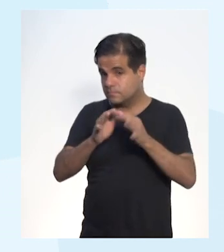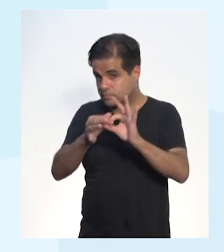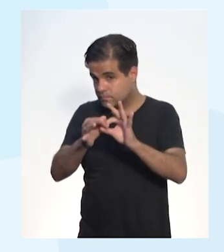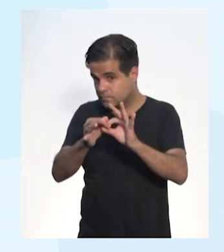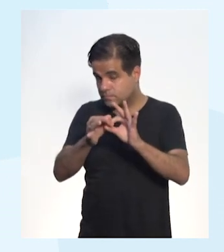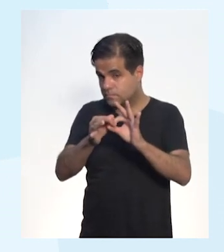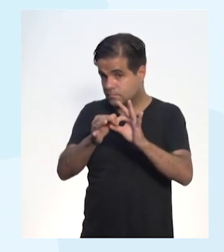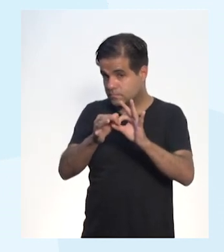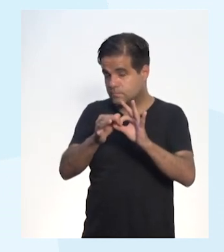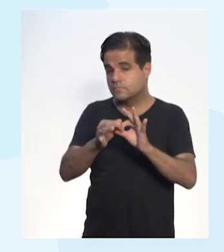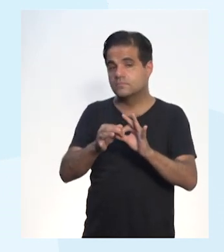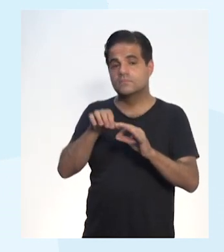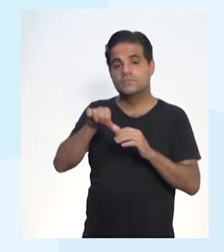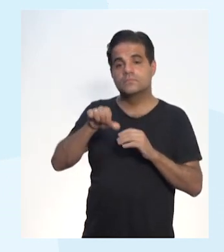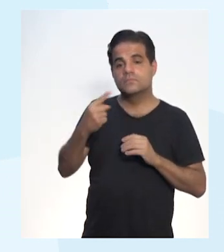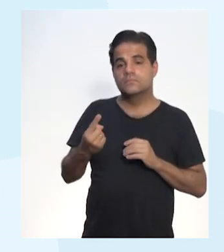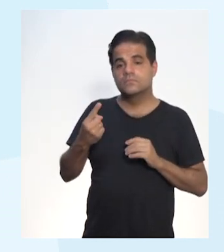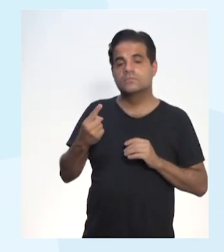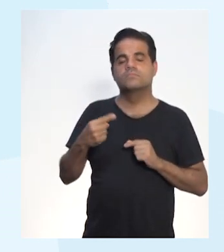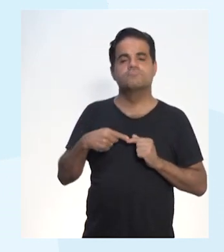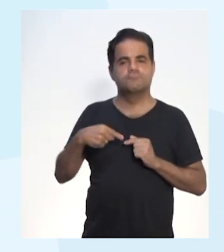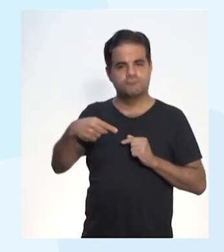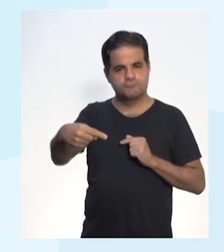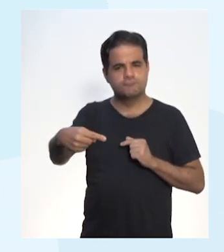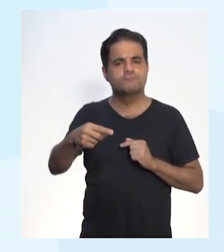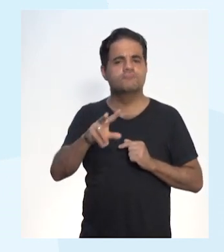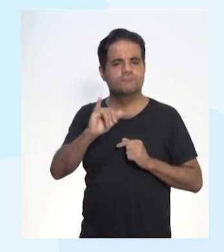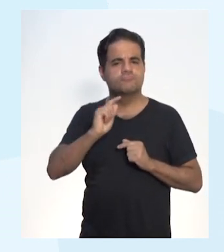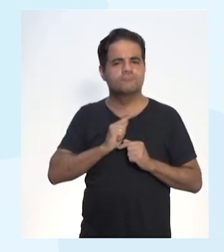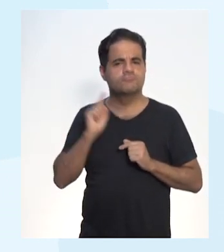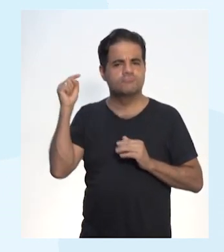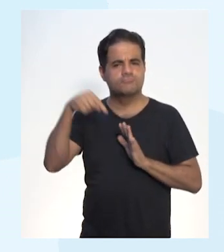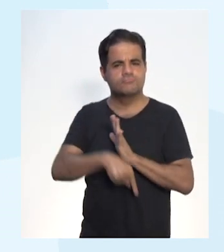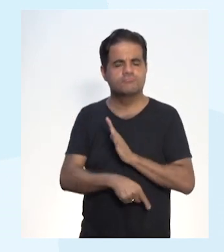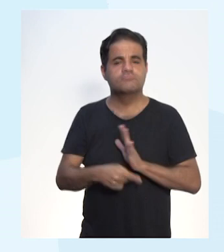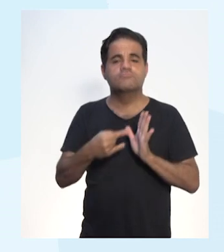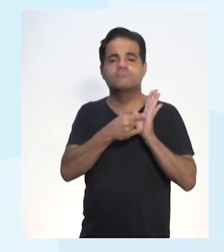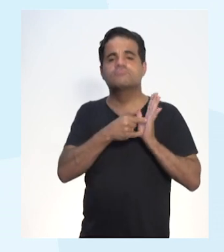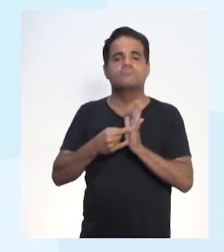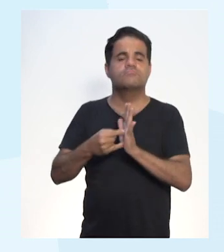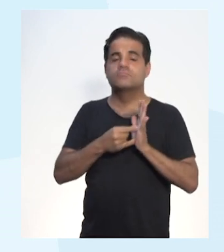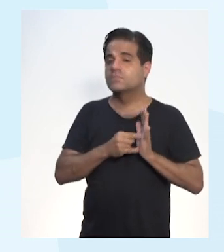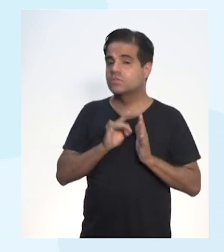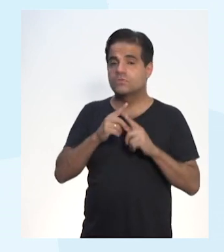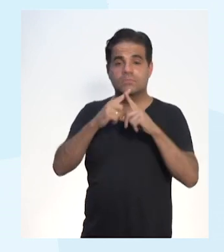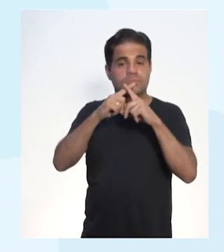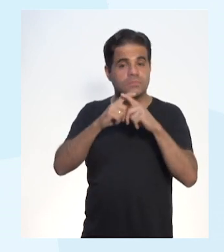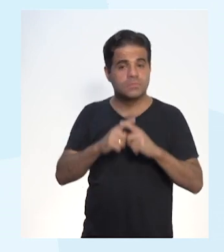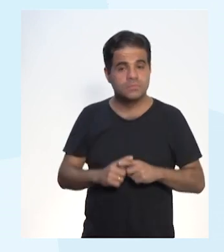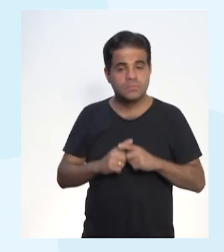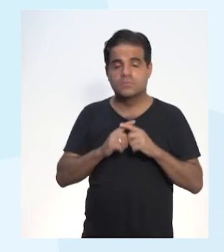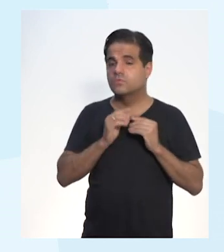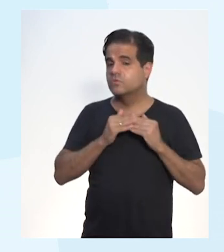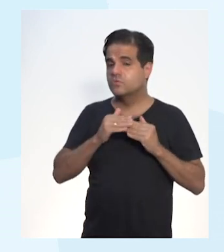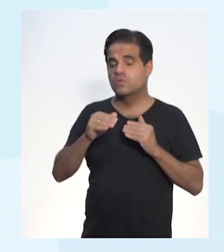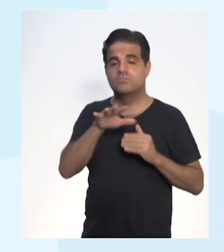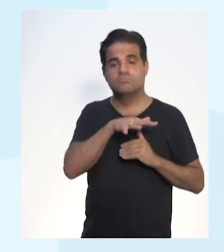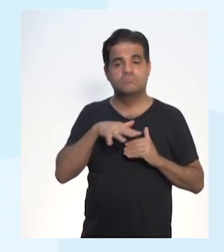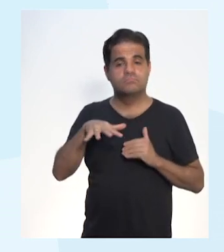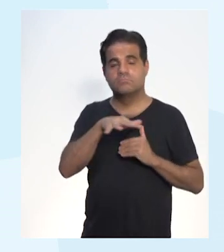elétrica, o seno de 90 é 1, então aí você vai ter que a intensidade do campo magnético é só multiplicar o